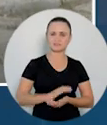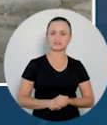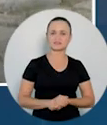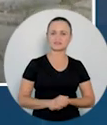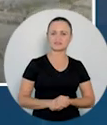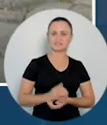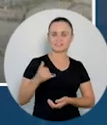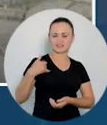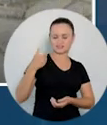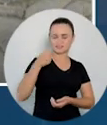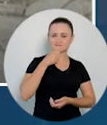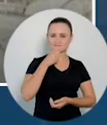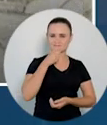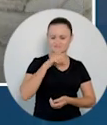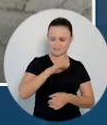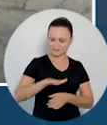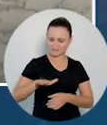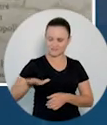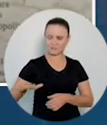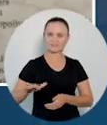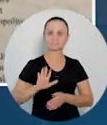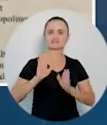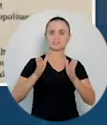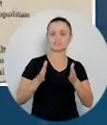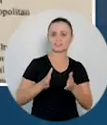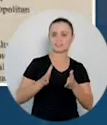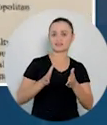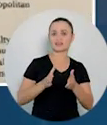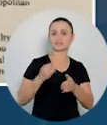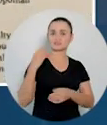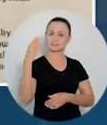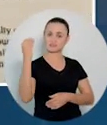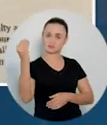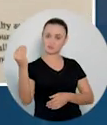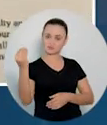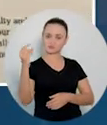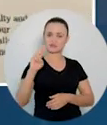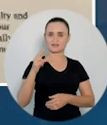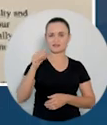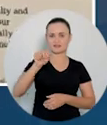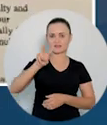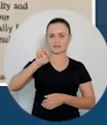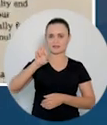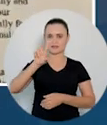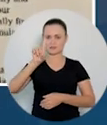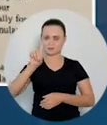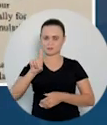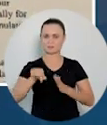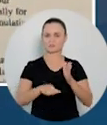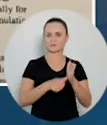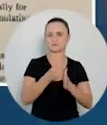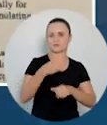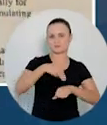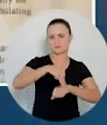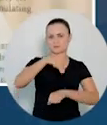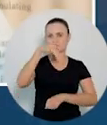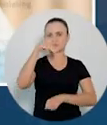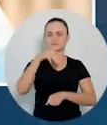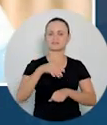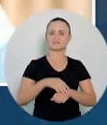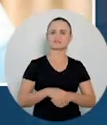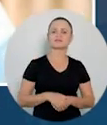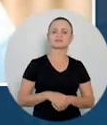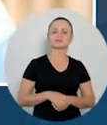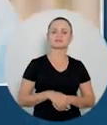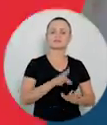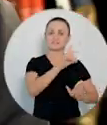criança já pisou em Harvard, agora será o mais jovem do mundo a entrar no programa de mestrado em Direito da universidade. Um